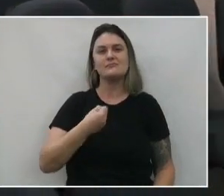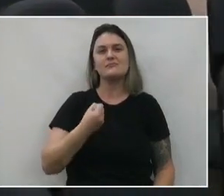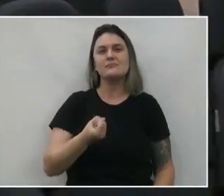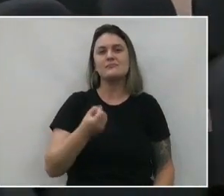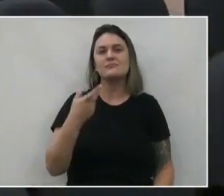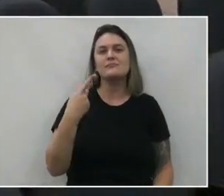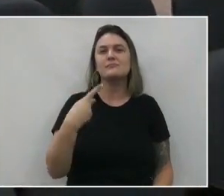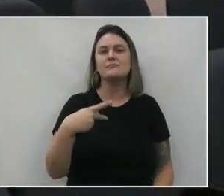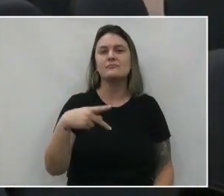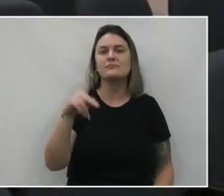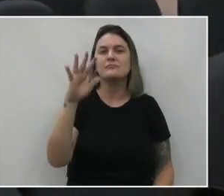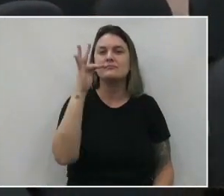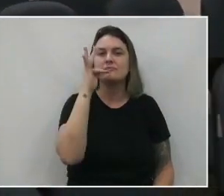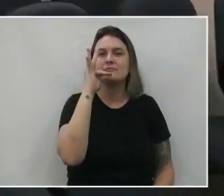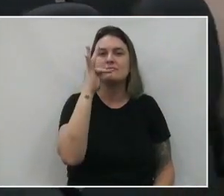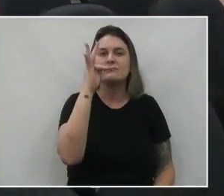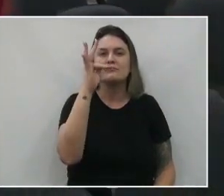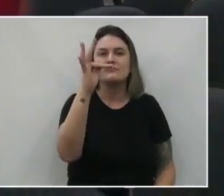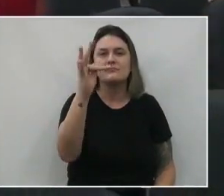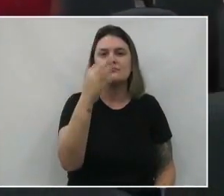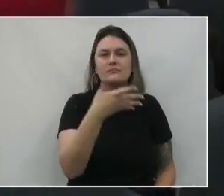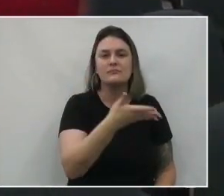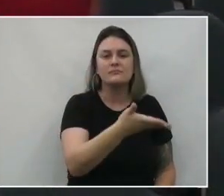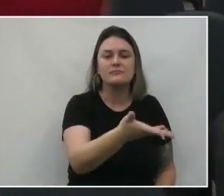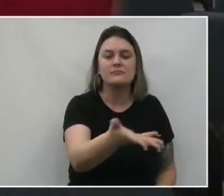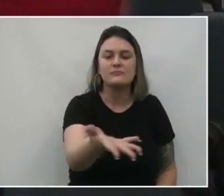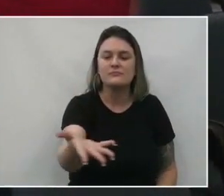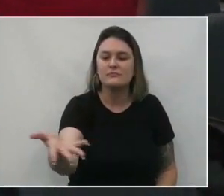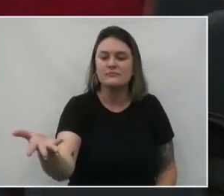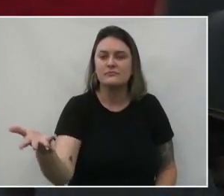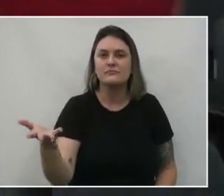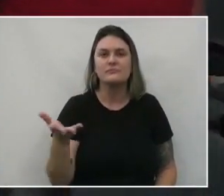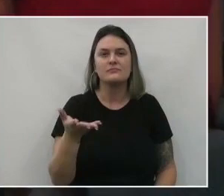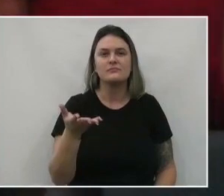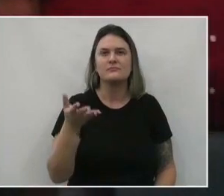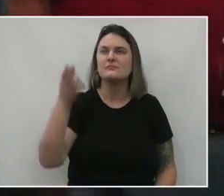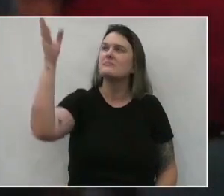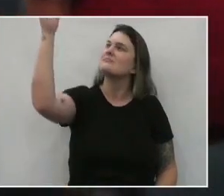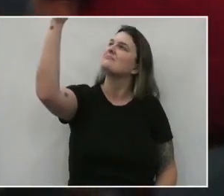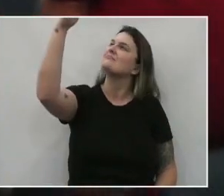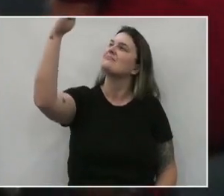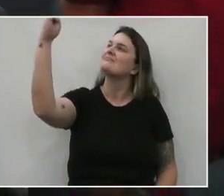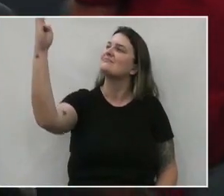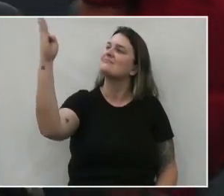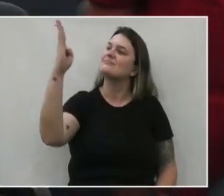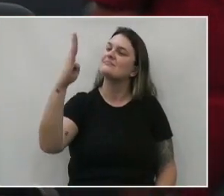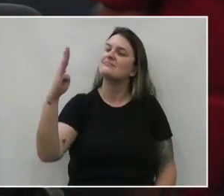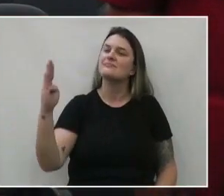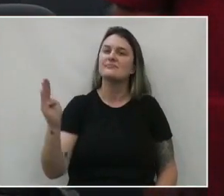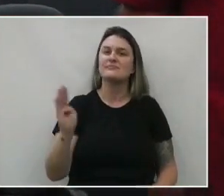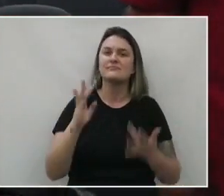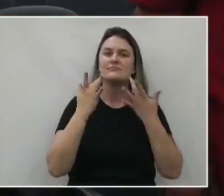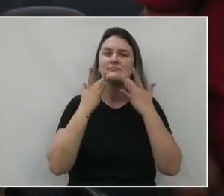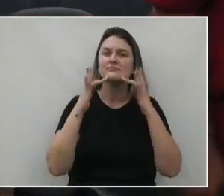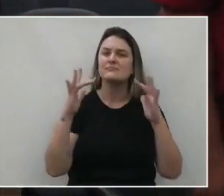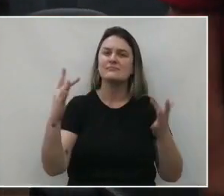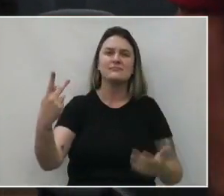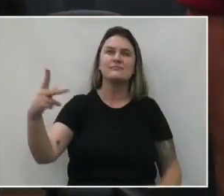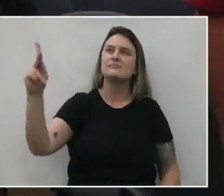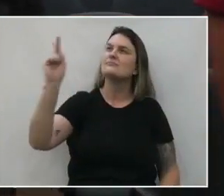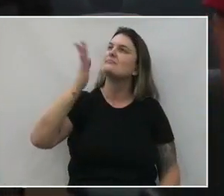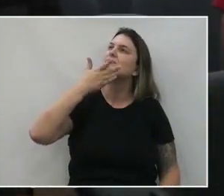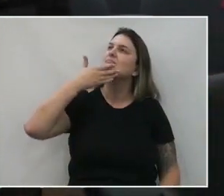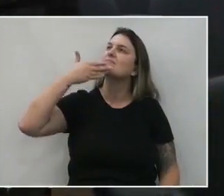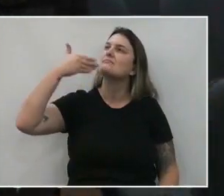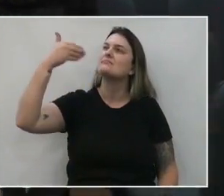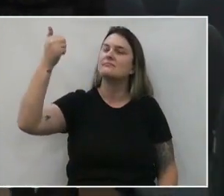bávio do colosso, e o teu futuro espera essa grandeza, a terra adorada. Entre